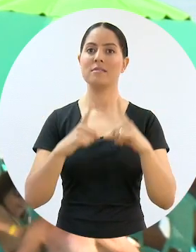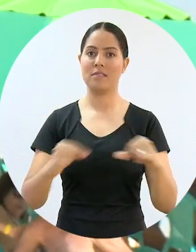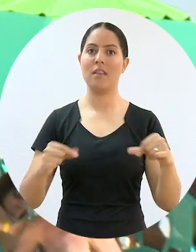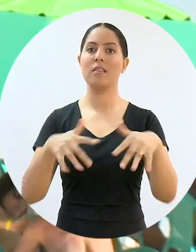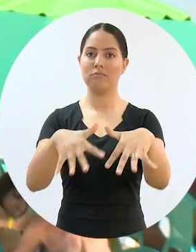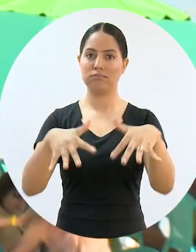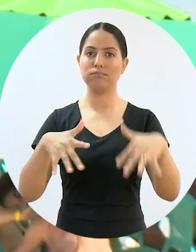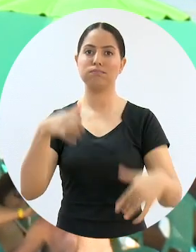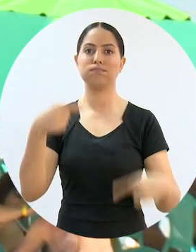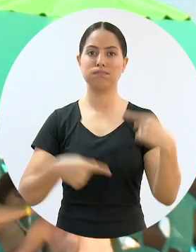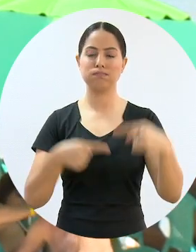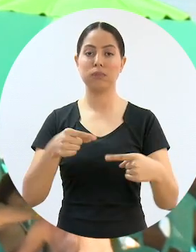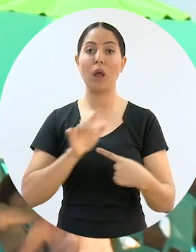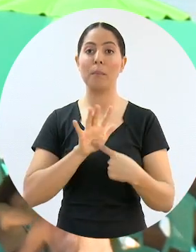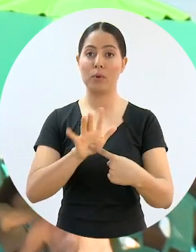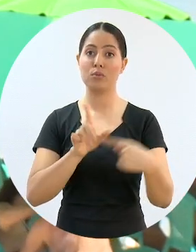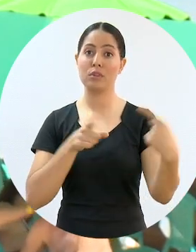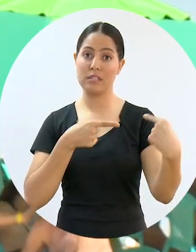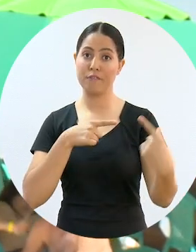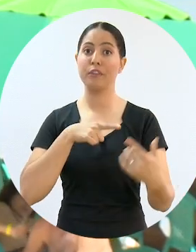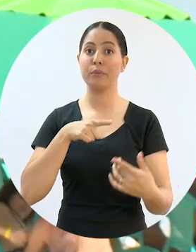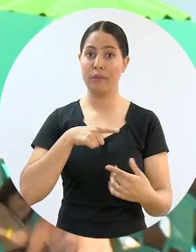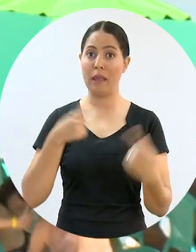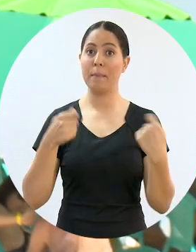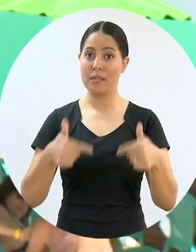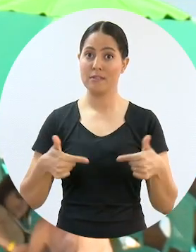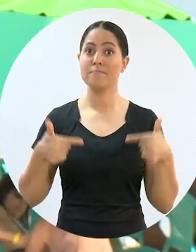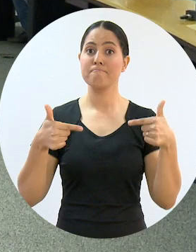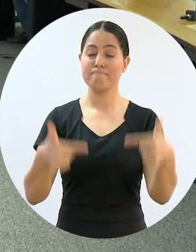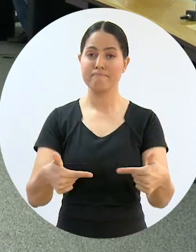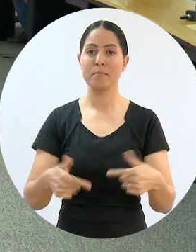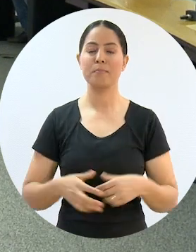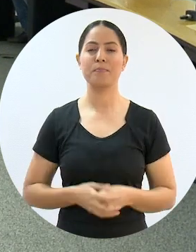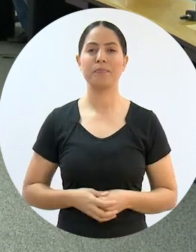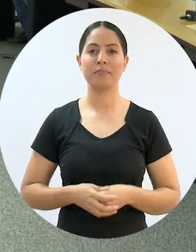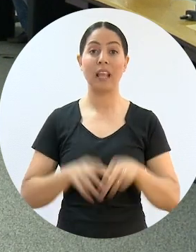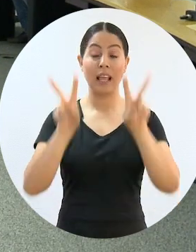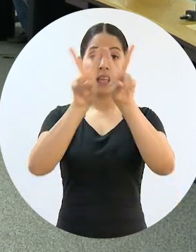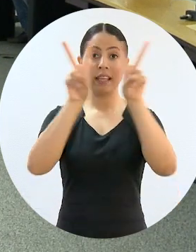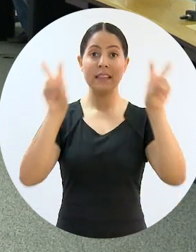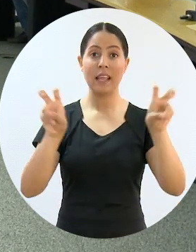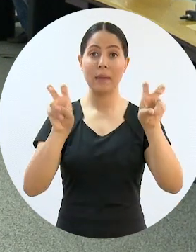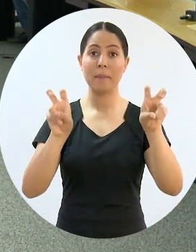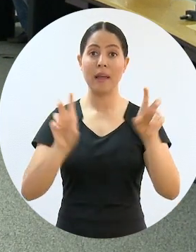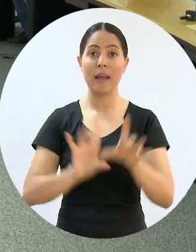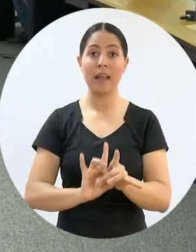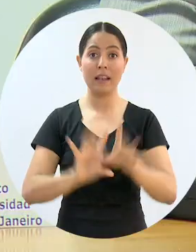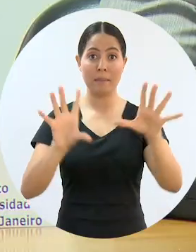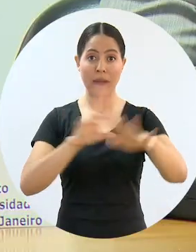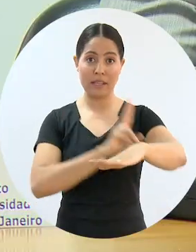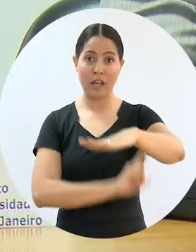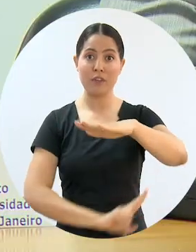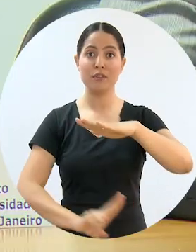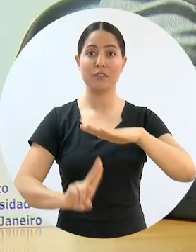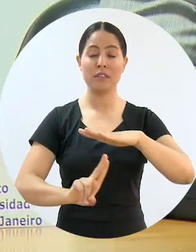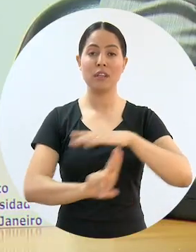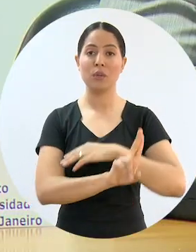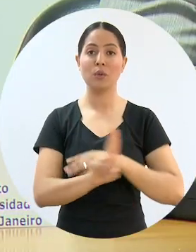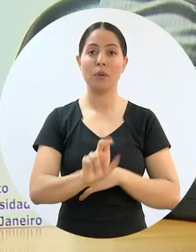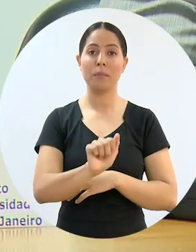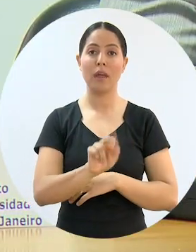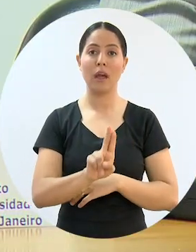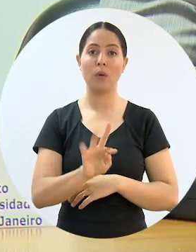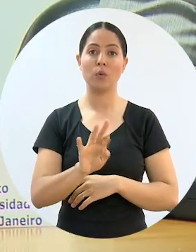Brasília apontou os principais desafios a serem enfrentados. Com o slogan Autonomia Universitária em Debate,